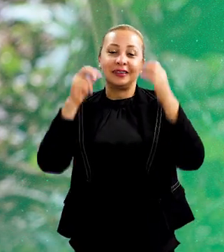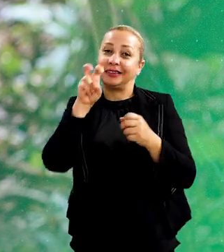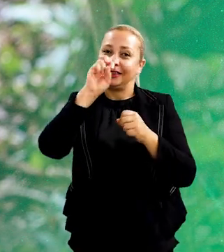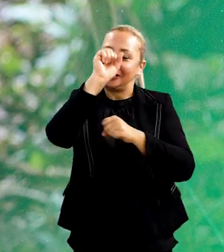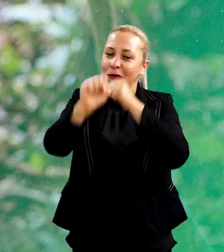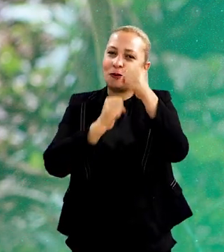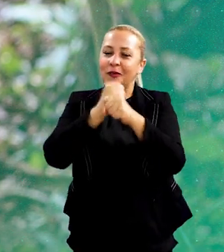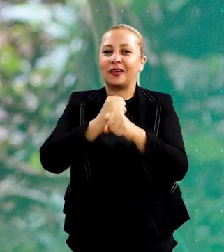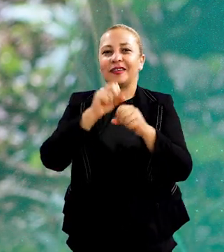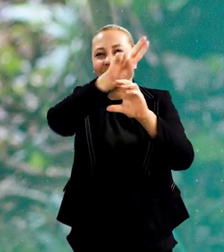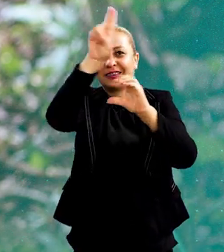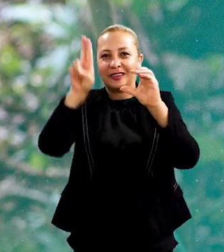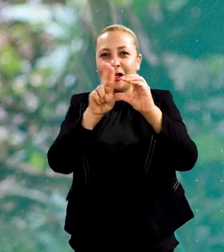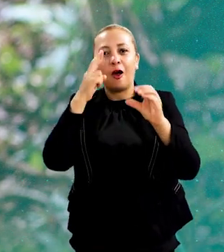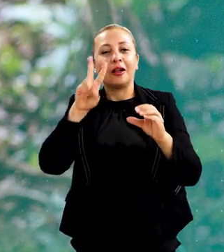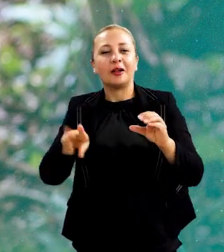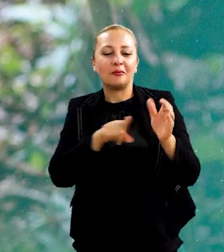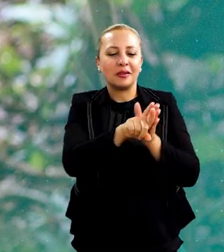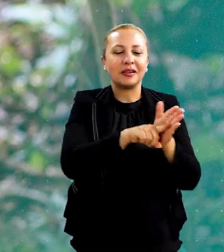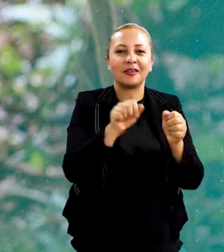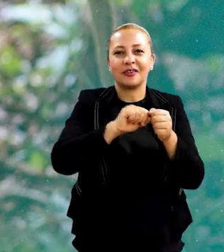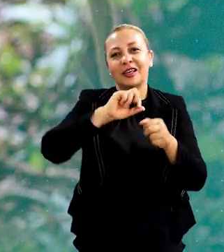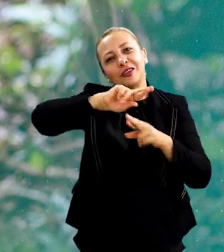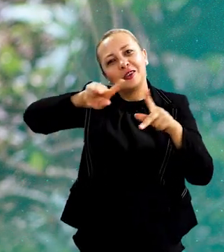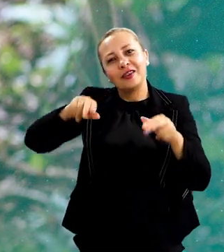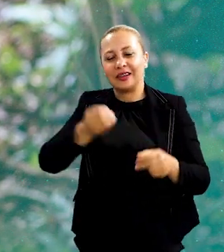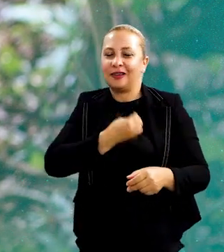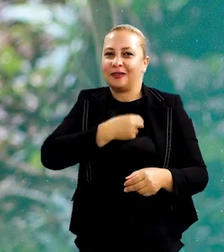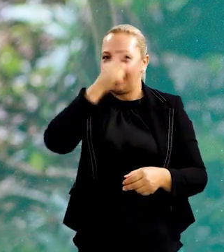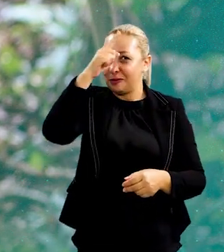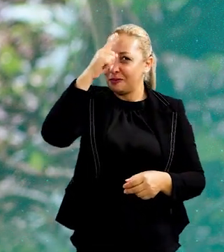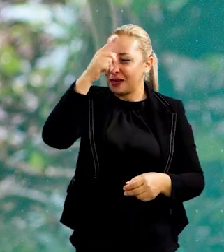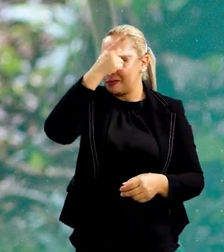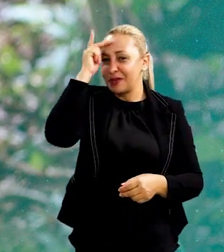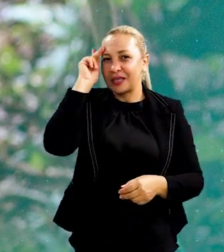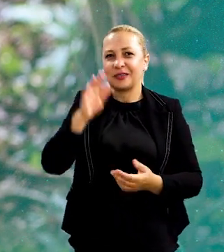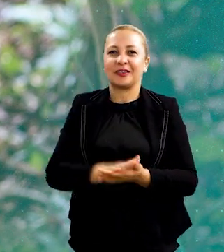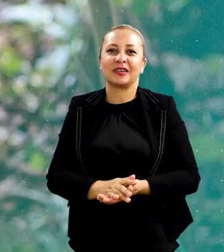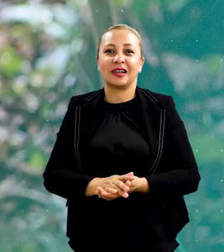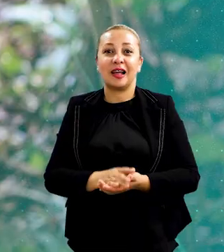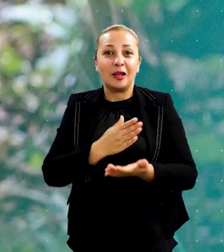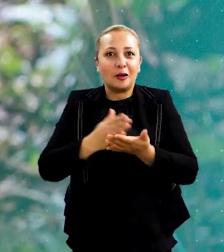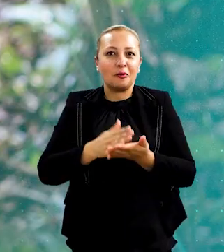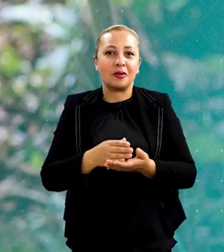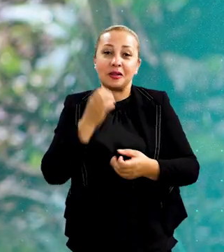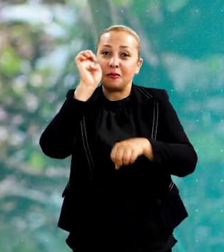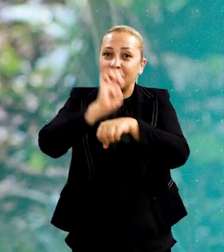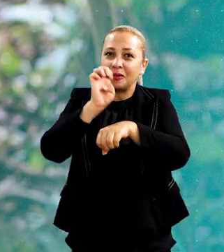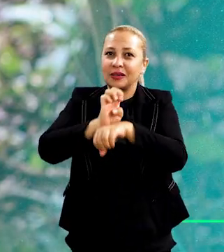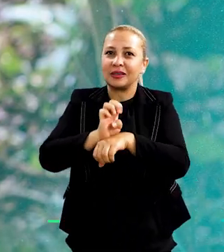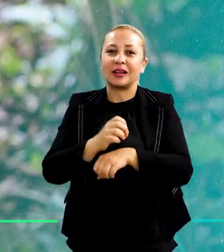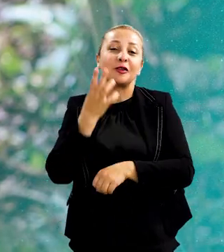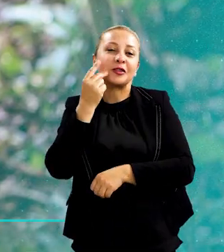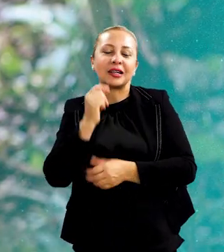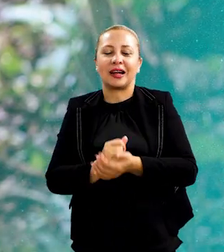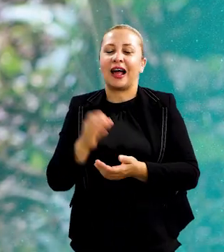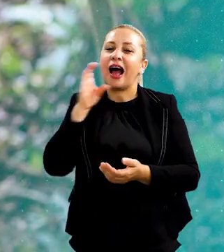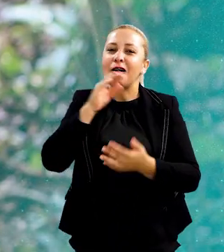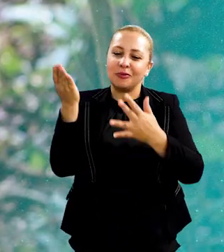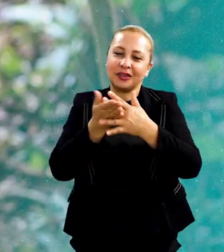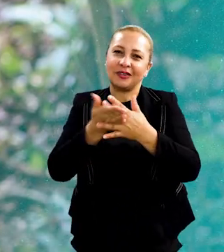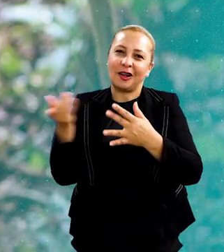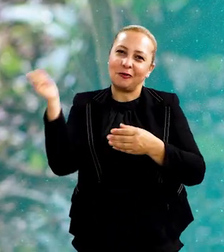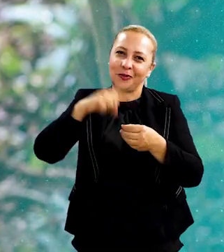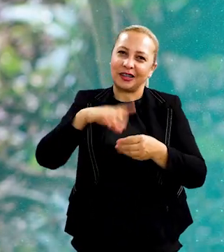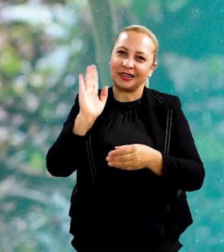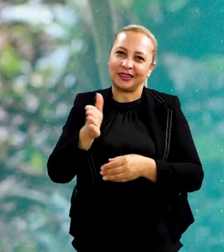de Univerciência, revisitando pesquisas que fizeram a diferença no dia a dia das pessoas. E a nossa retrospectiva começa pelo estado do Ceará. O